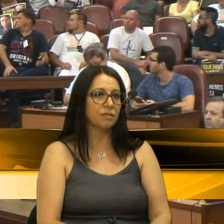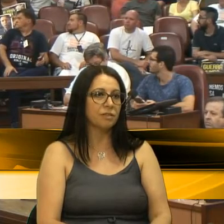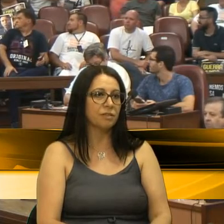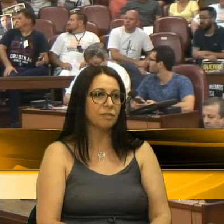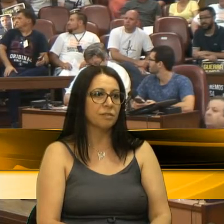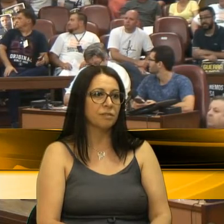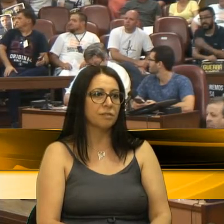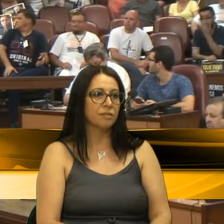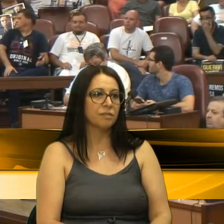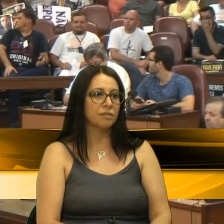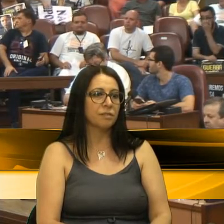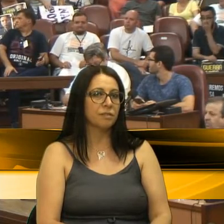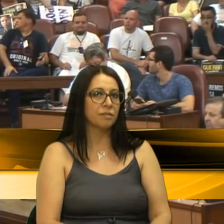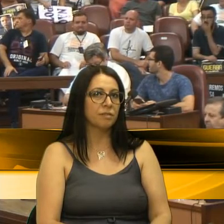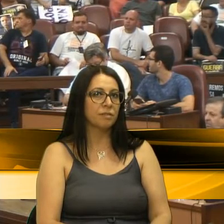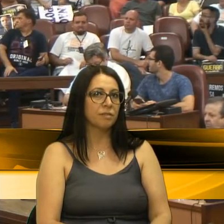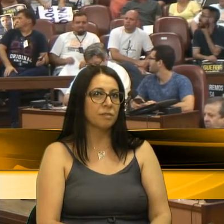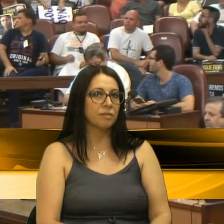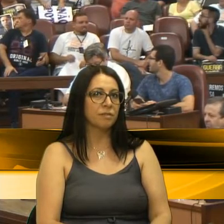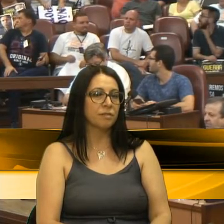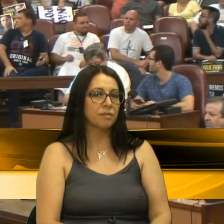Senhor presidente.